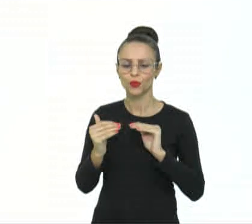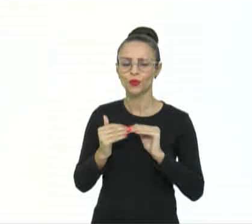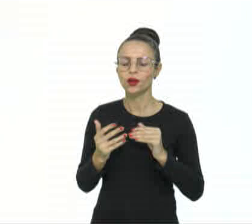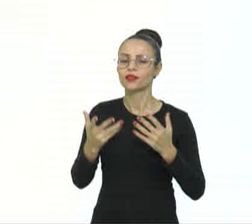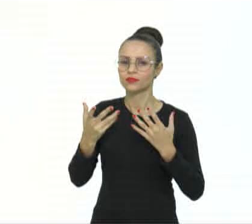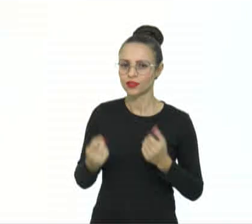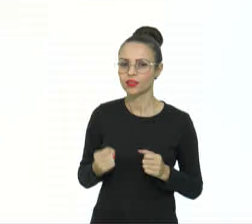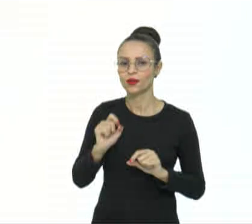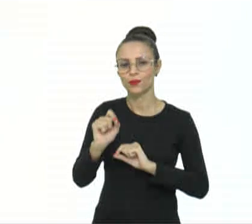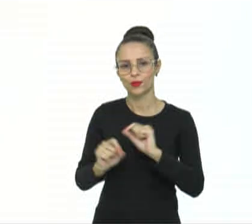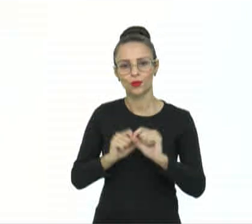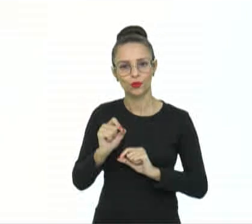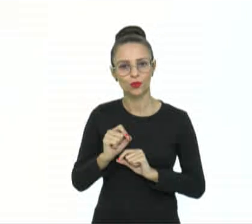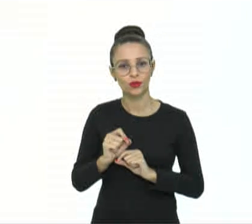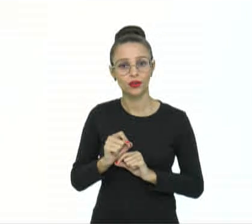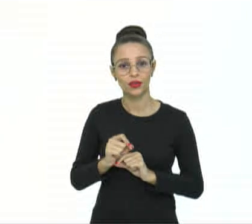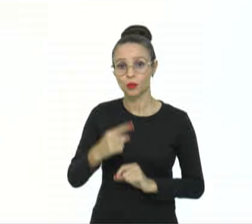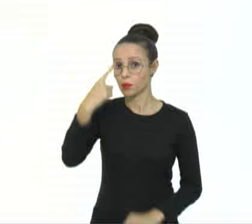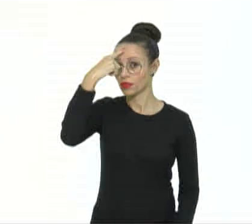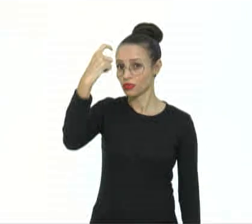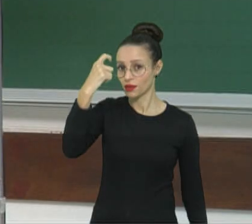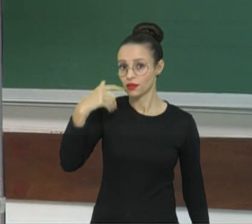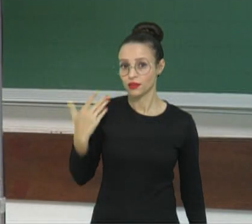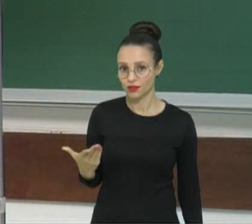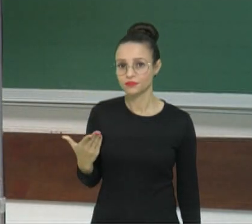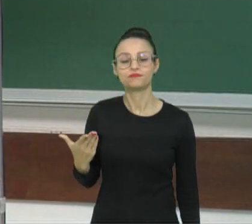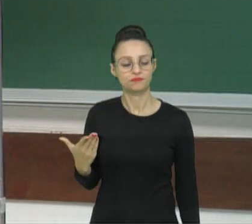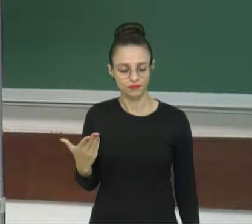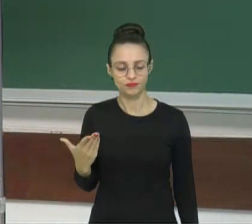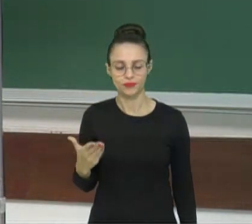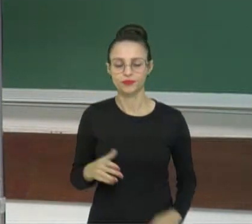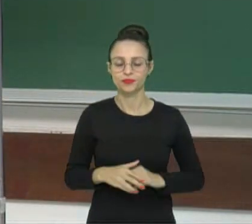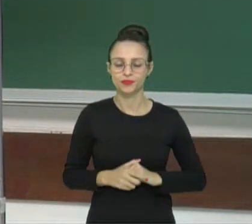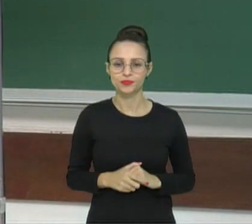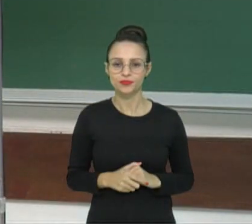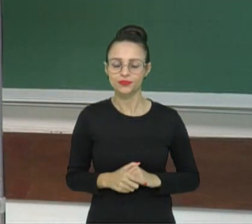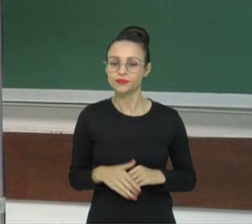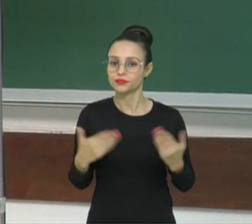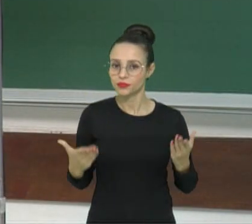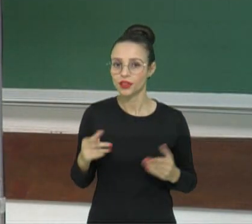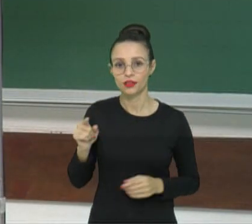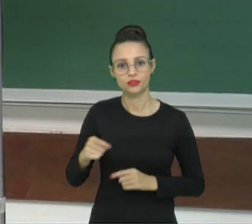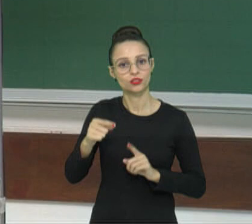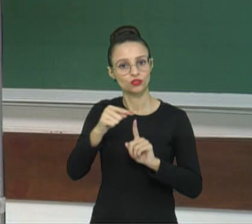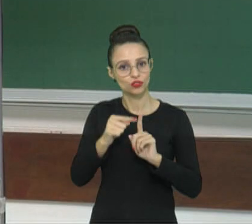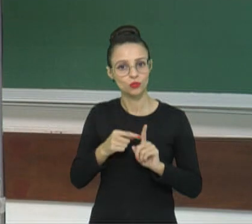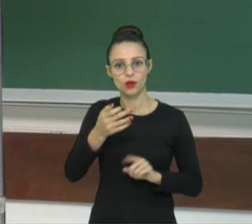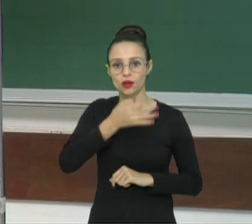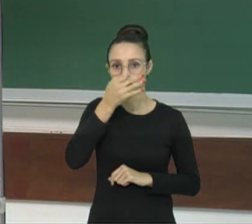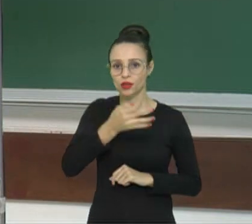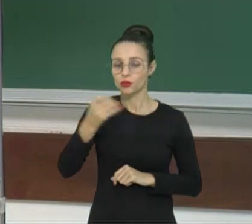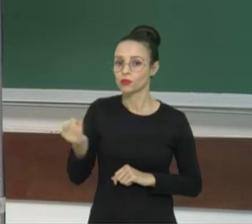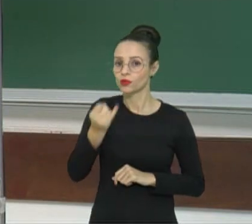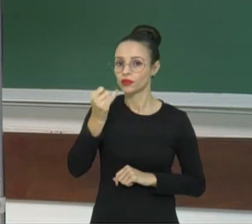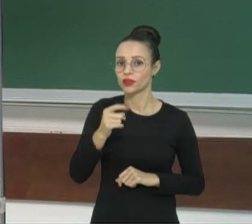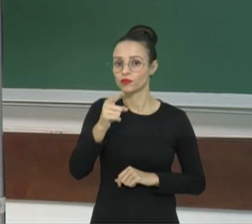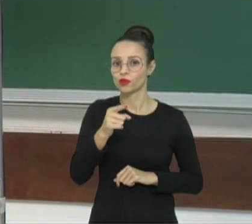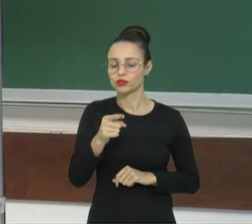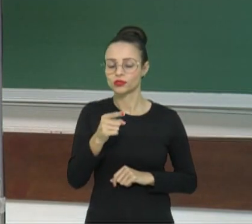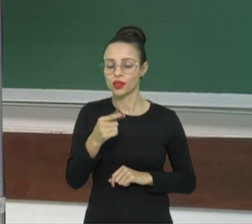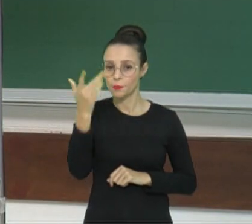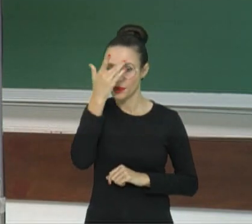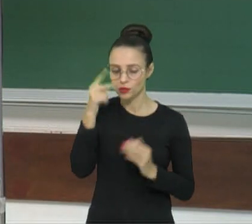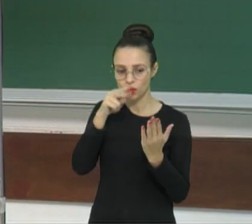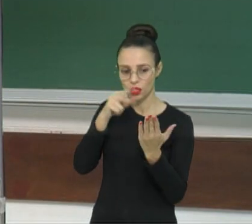a aceitar uma tese, então a ideia, certo? Então, esse tipo de argumento faz com que você convença